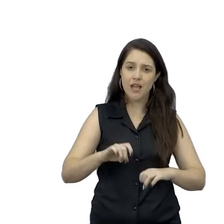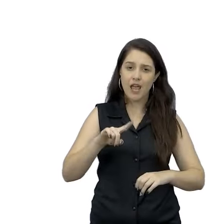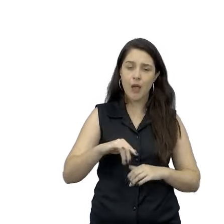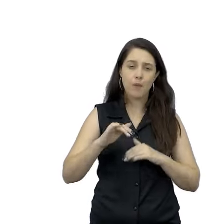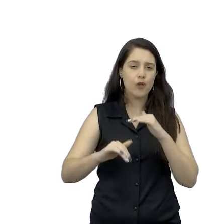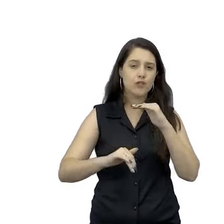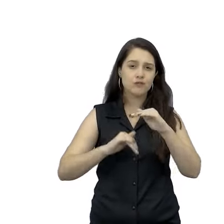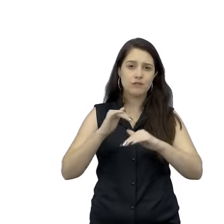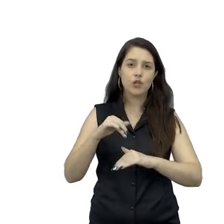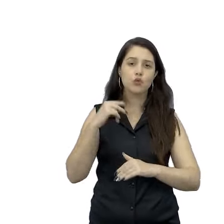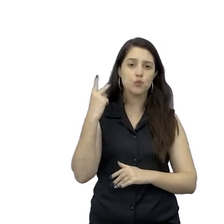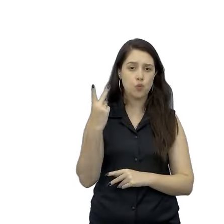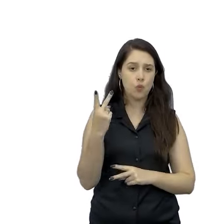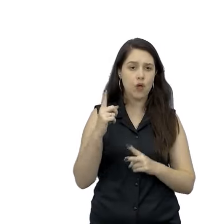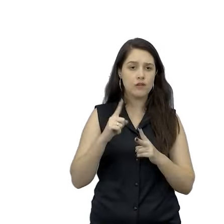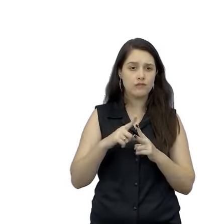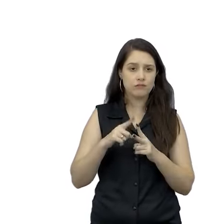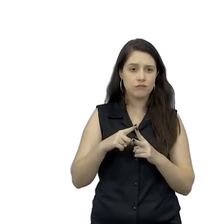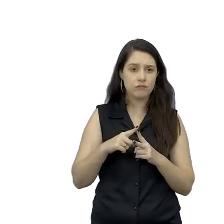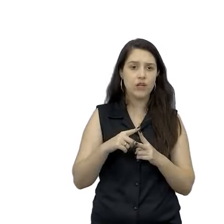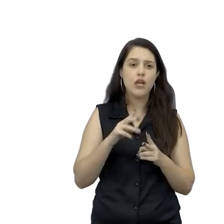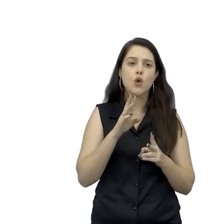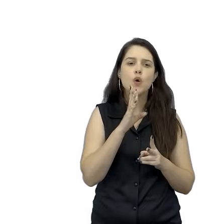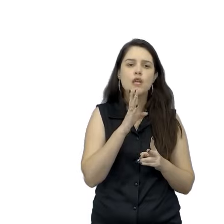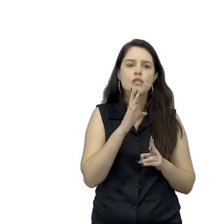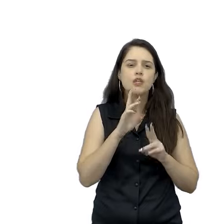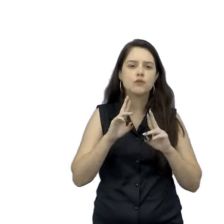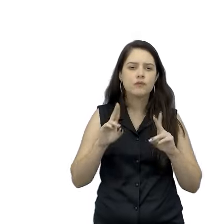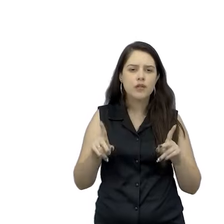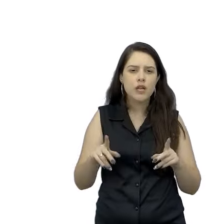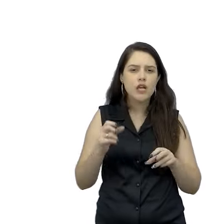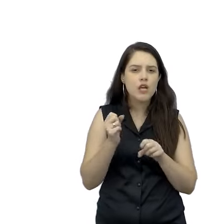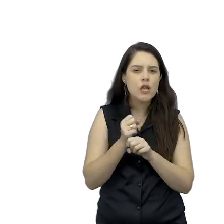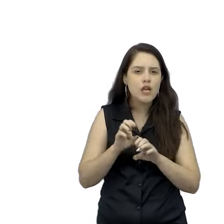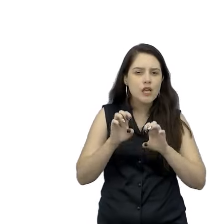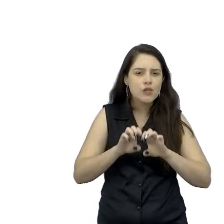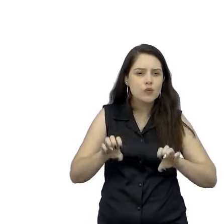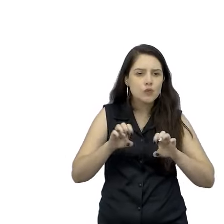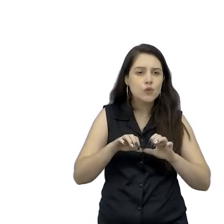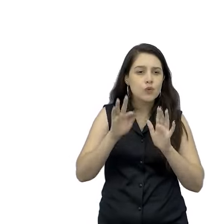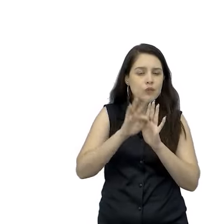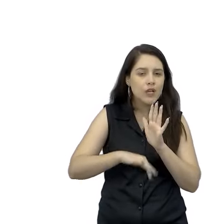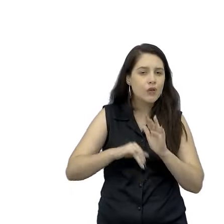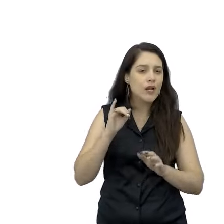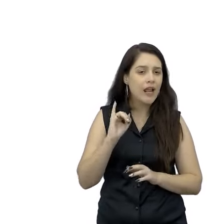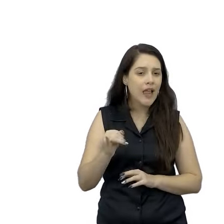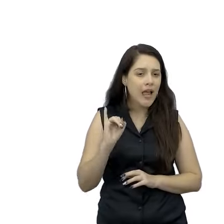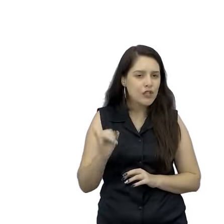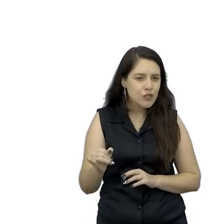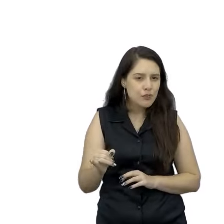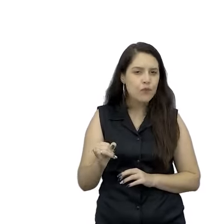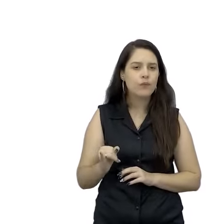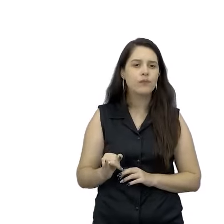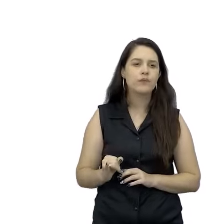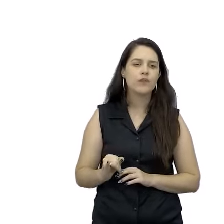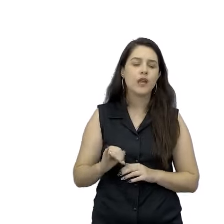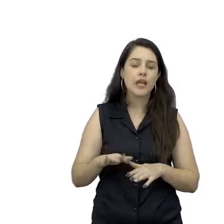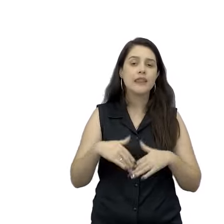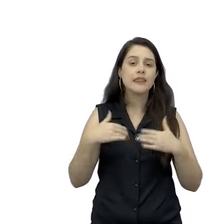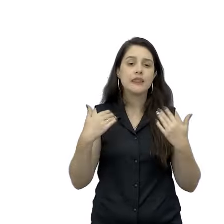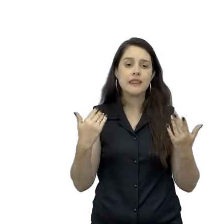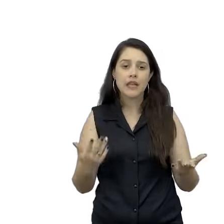desenvolva duas competências. Primeiro, reconhecer os diferentes elementos que estruturam o texto narrativo, né?